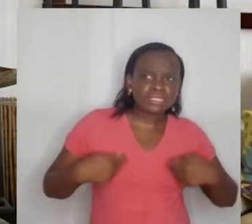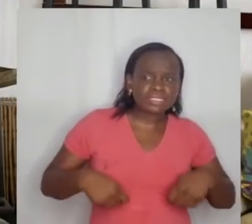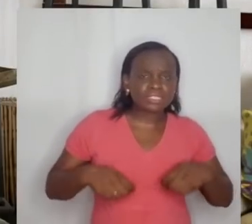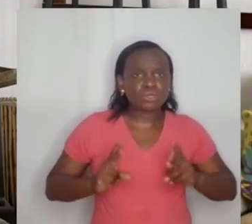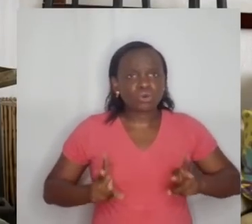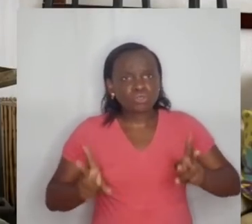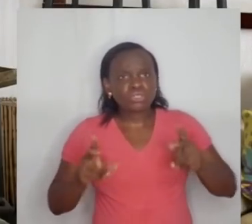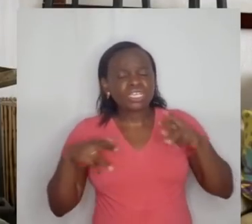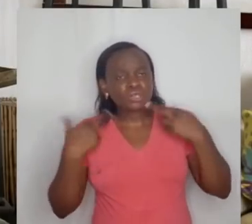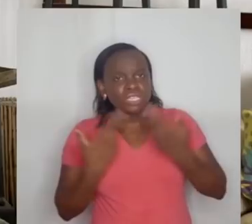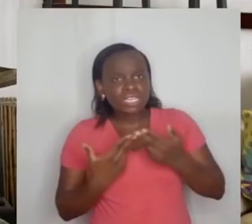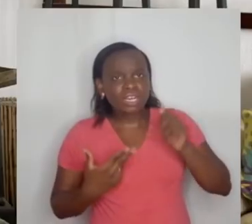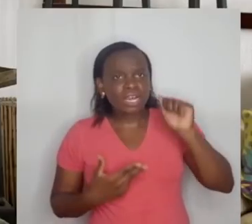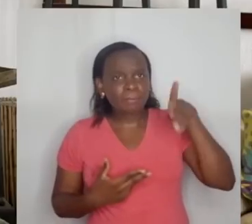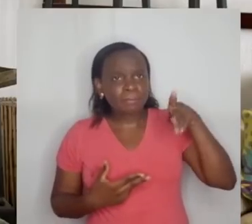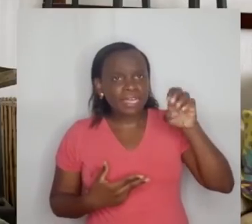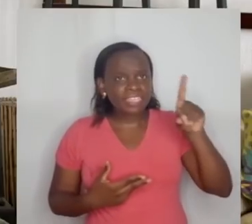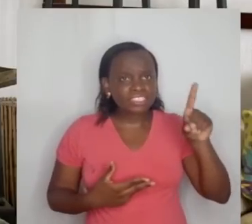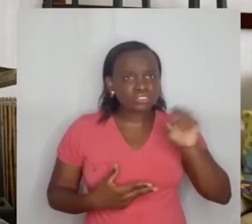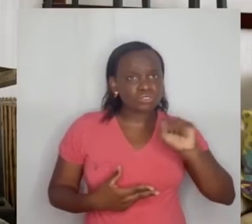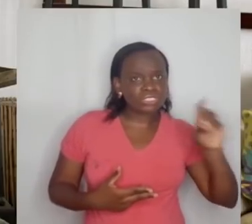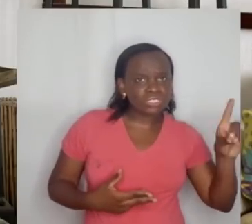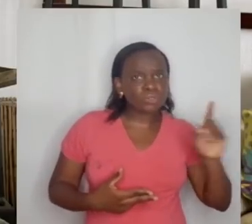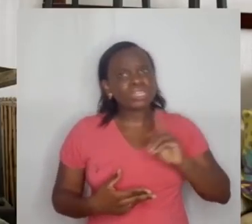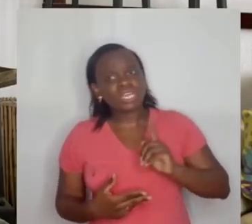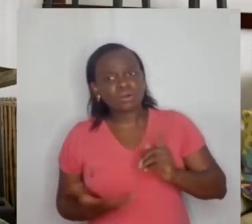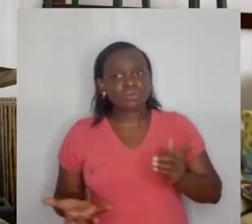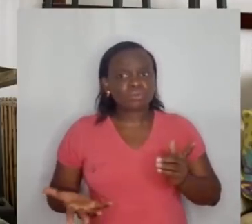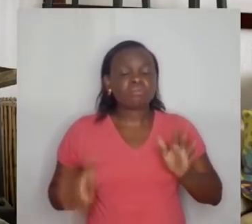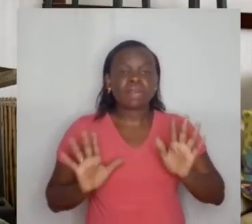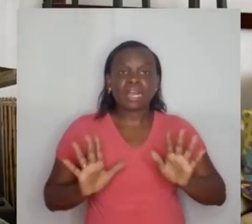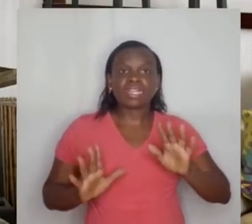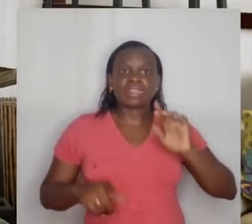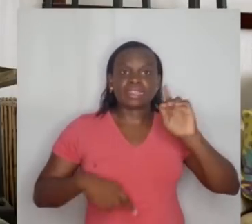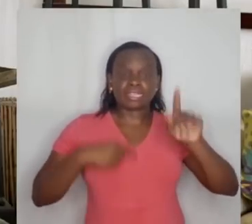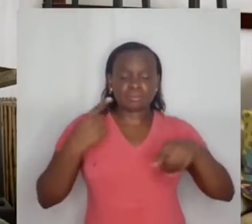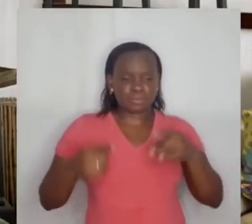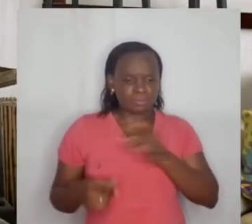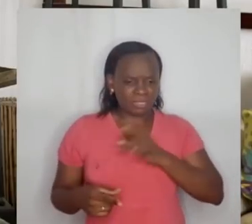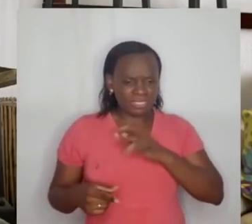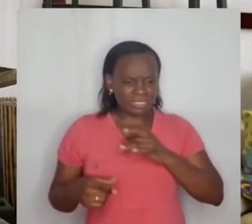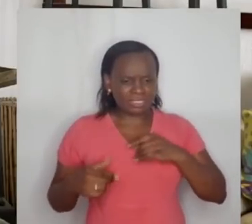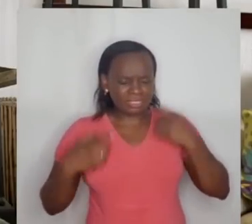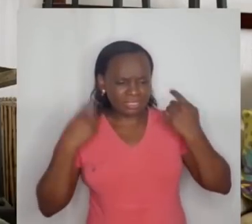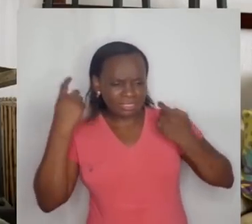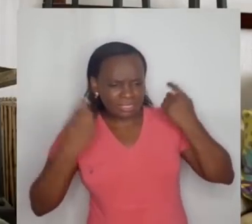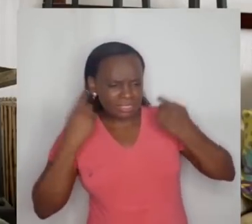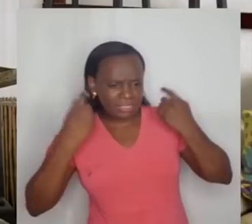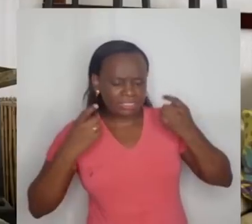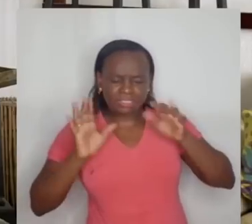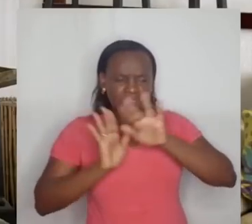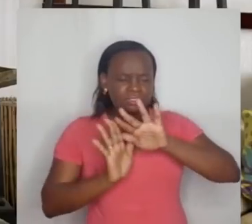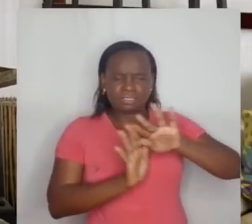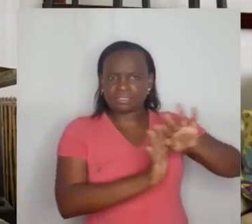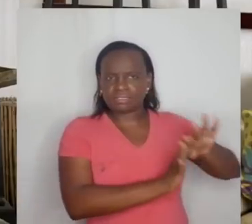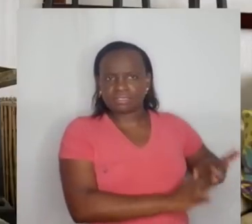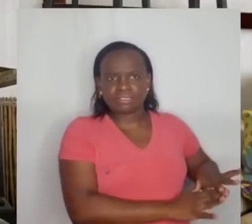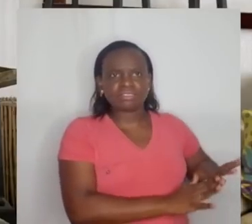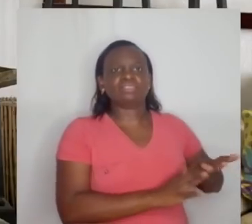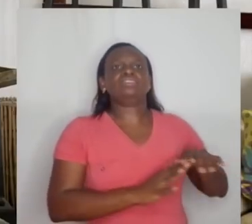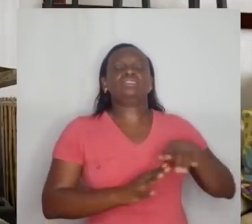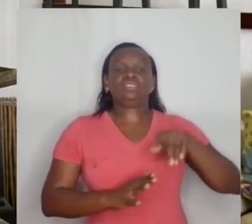não realizar a Ampedinha Sudeste. Mas depois que afastamos todos os temores e todas